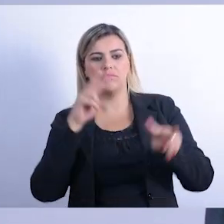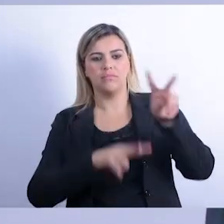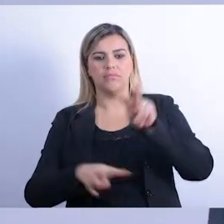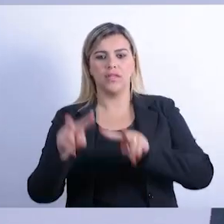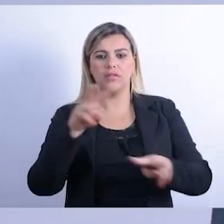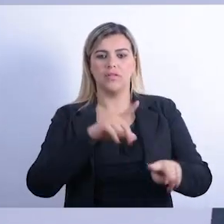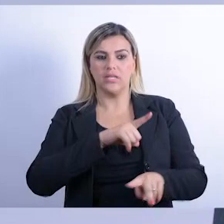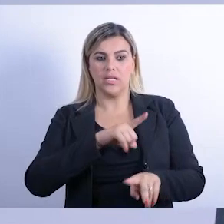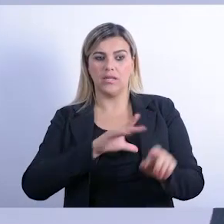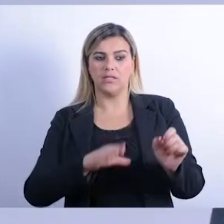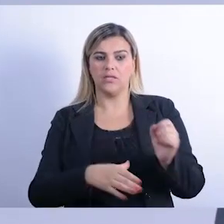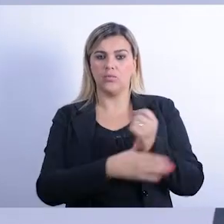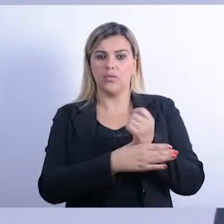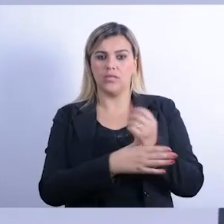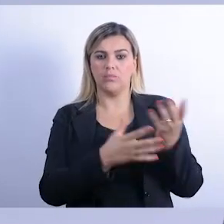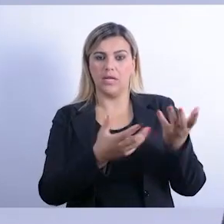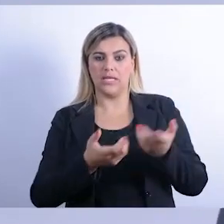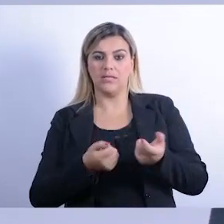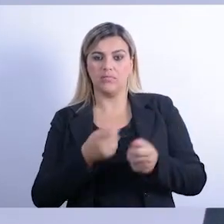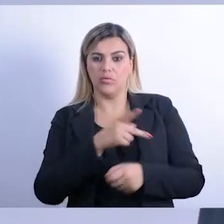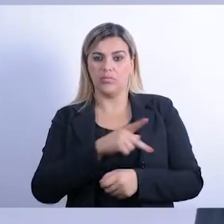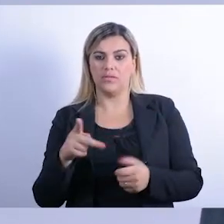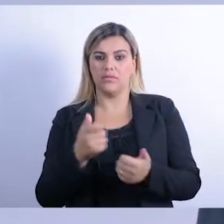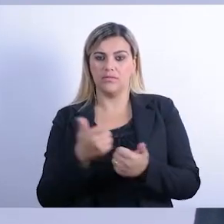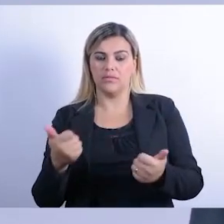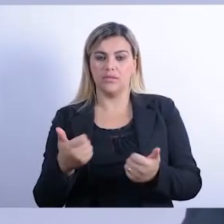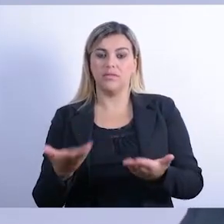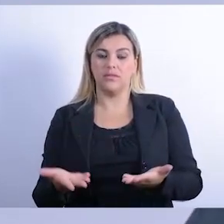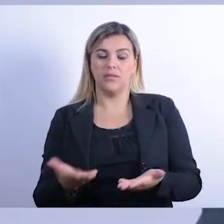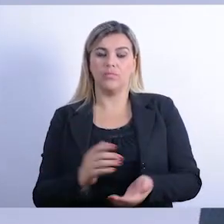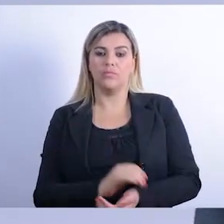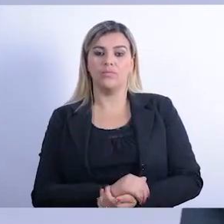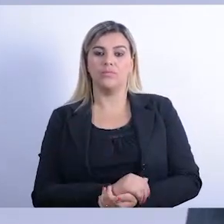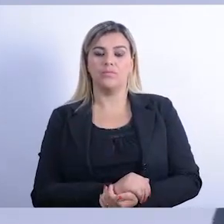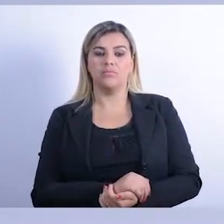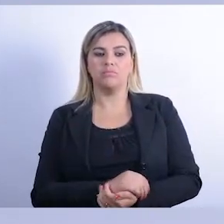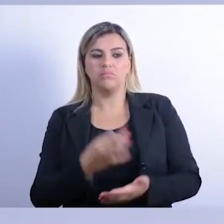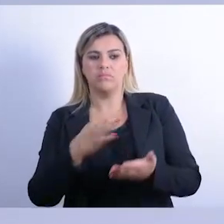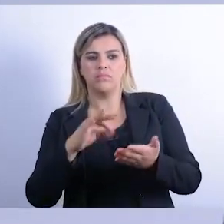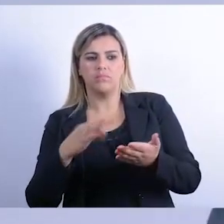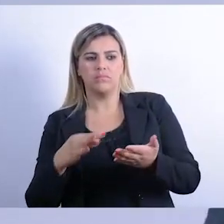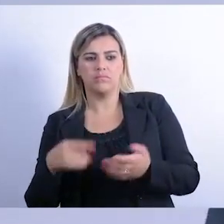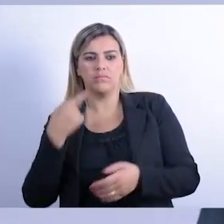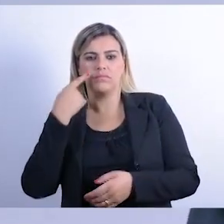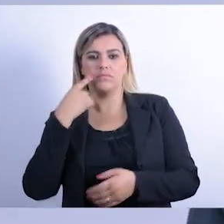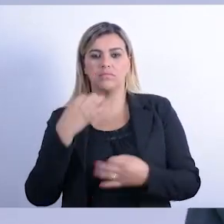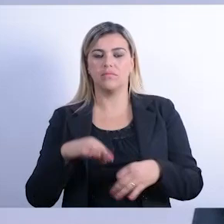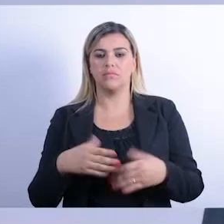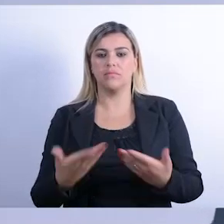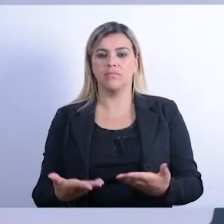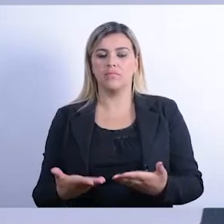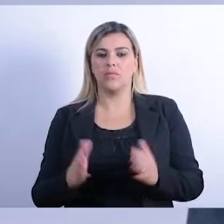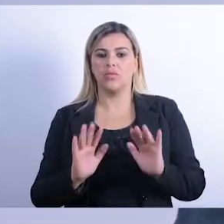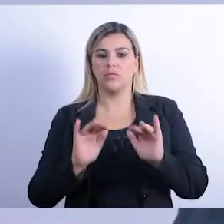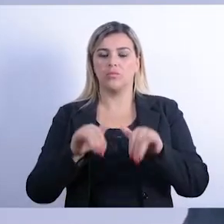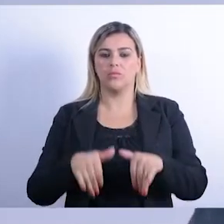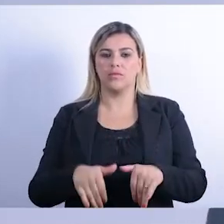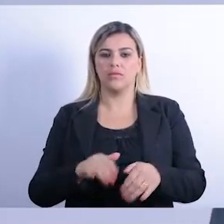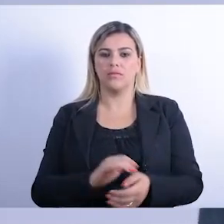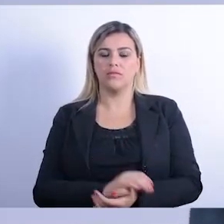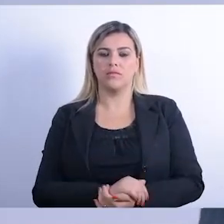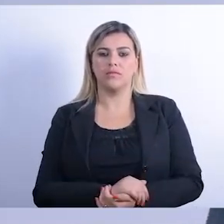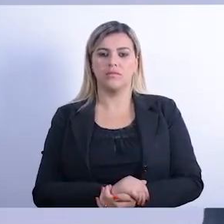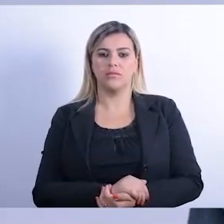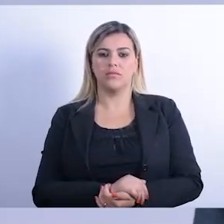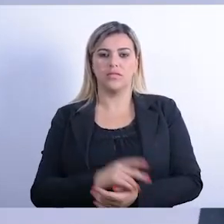o chefe de segurança, o chefe de cerimonial conosco, tirou um caderninho do bolso, passava, olhava, escrevia. Chegou